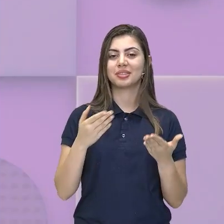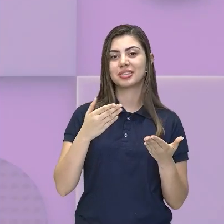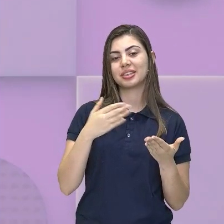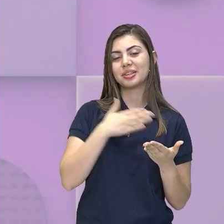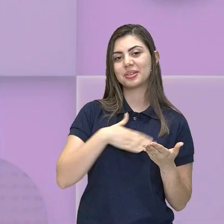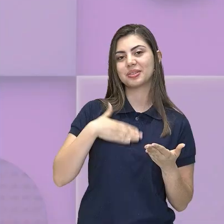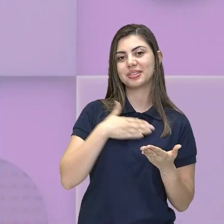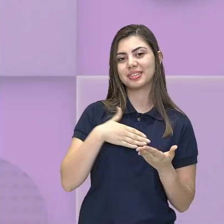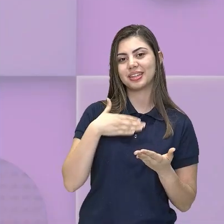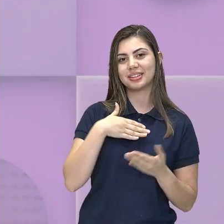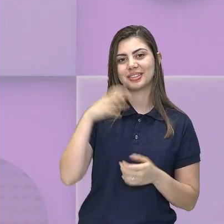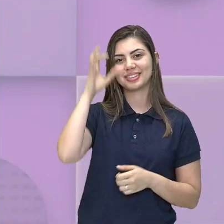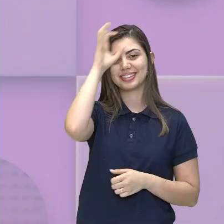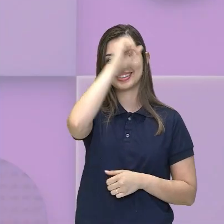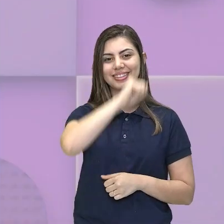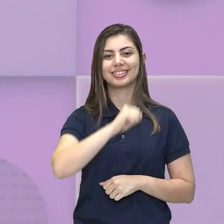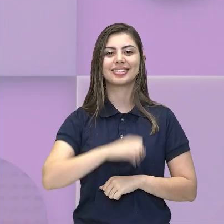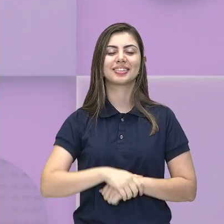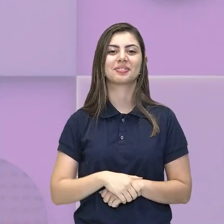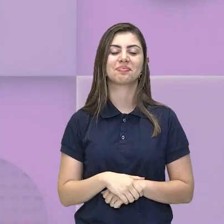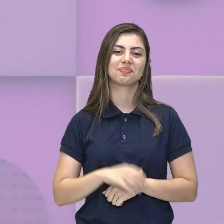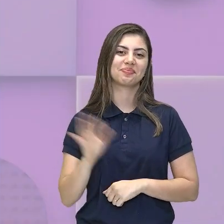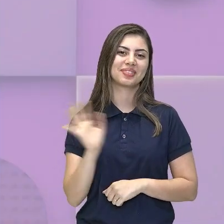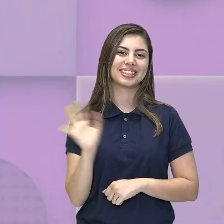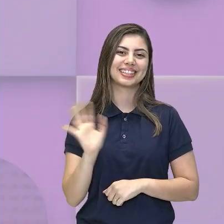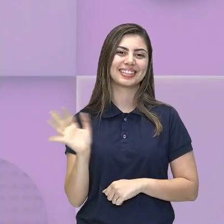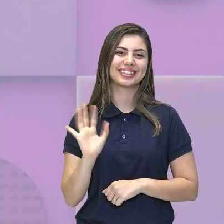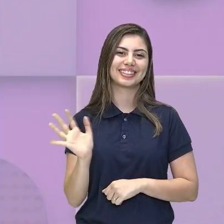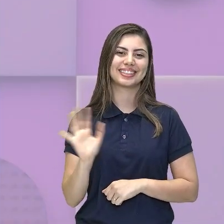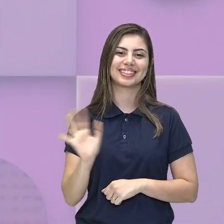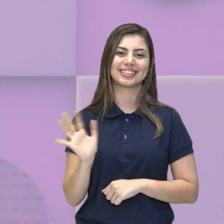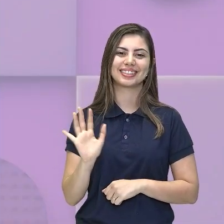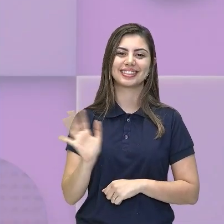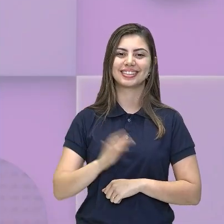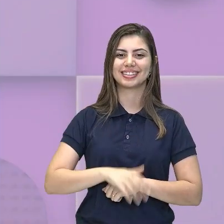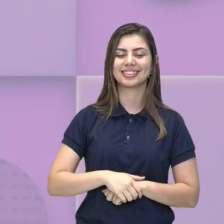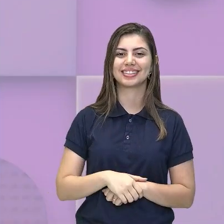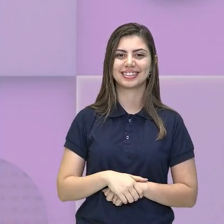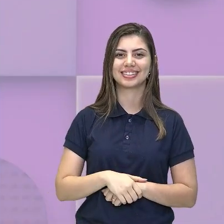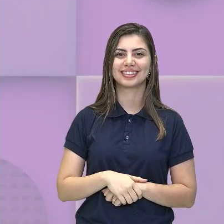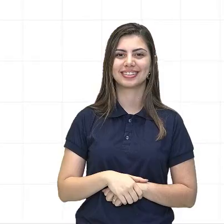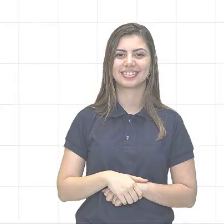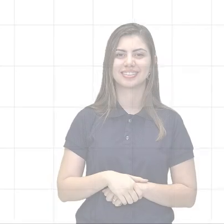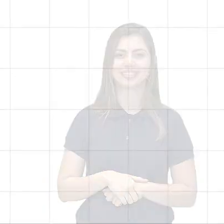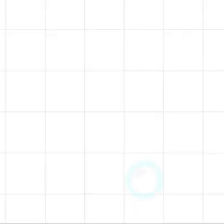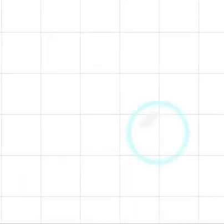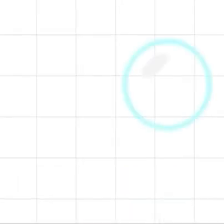gostado e aprendido. E a gente se encontra numa próxima oportunidade. Até mais!